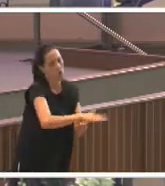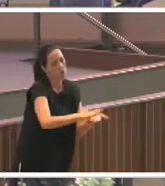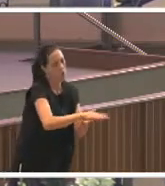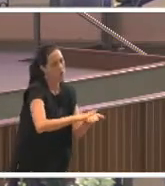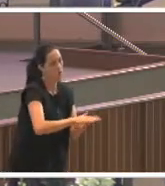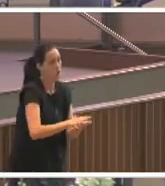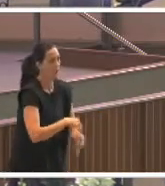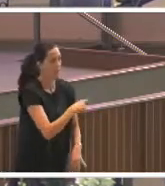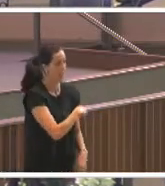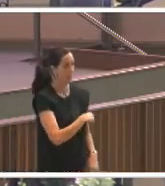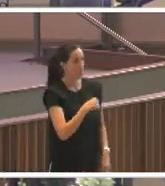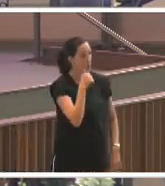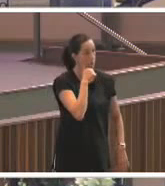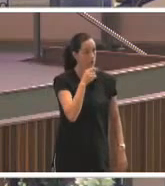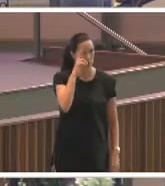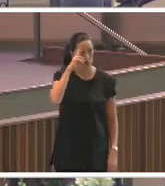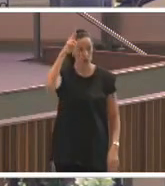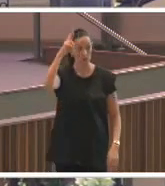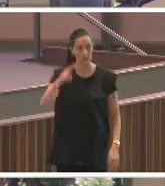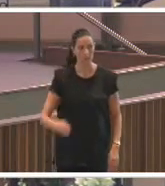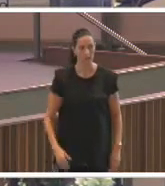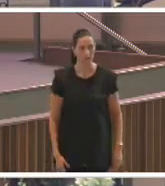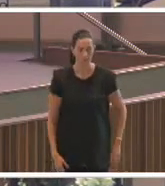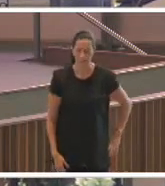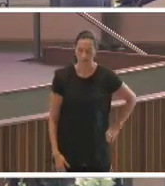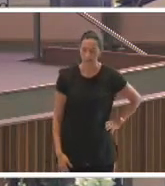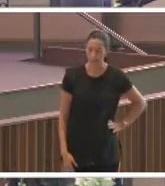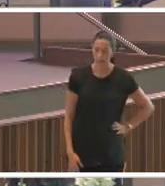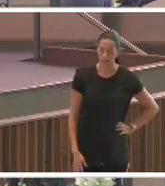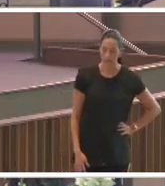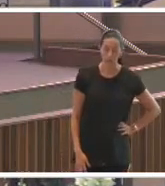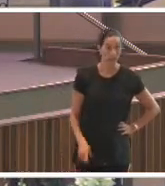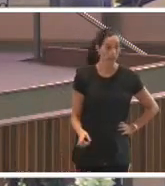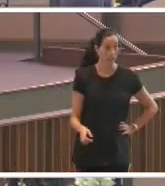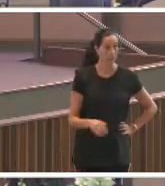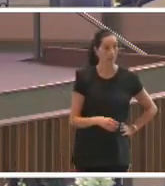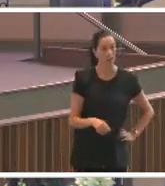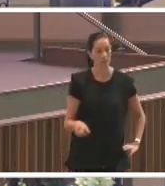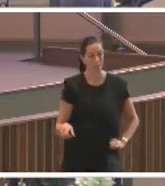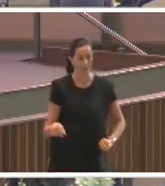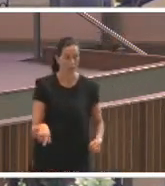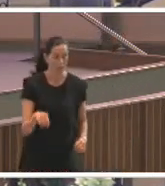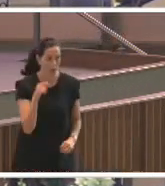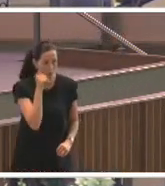patroa? Chegava de manhã, levava o café na cama para a patroa, sem ela pedir.